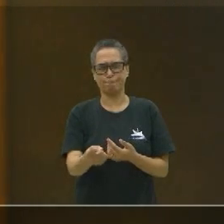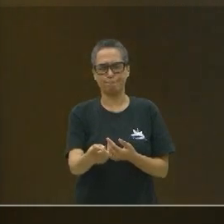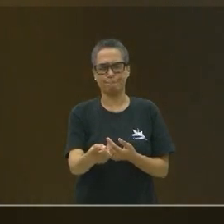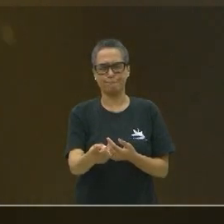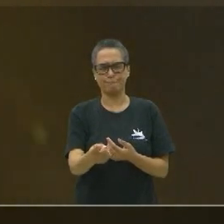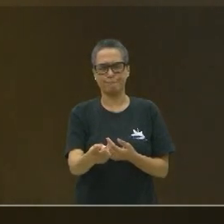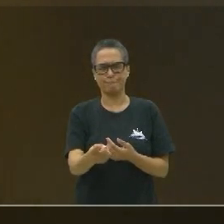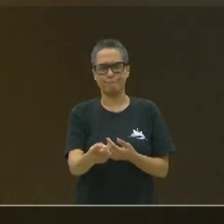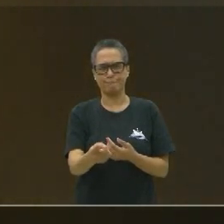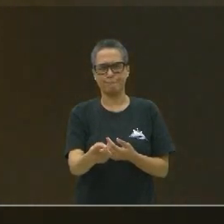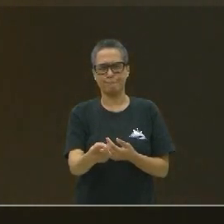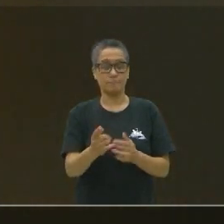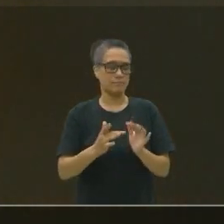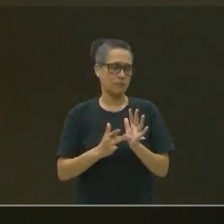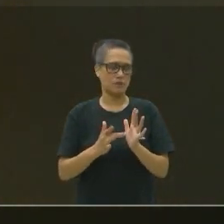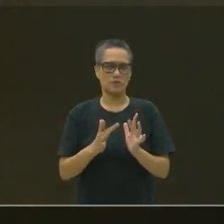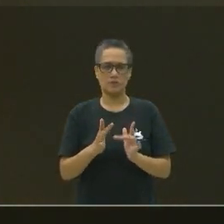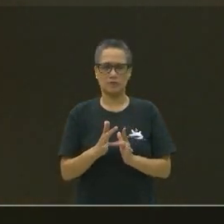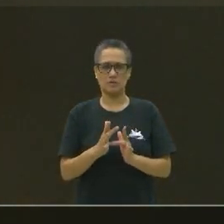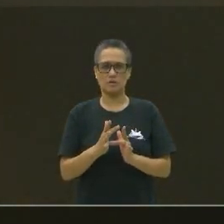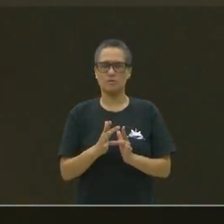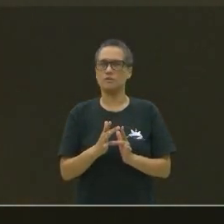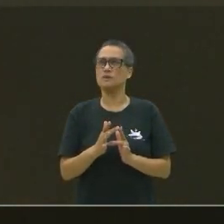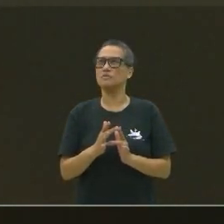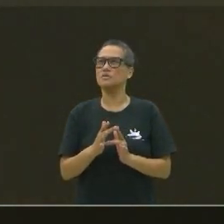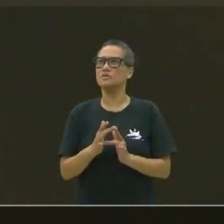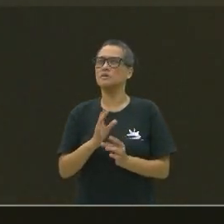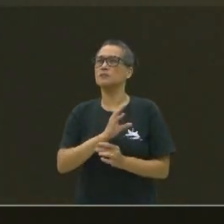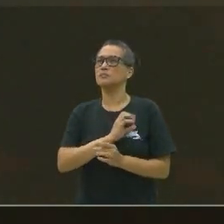Jesus, Tu és o nosso amor.